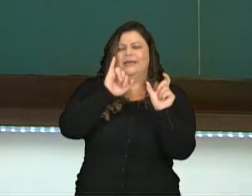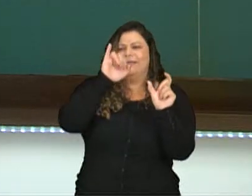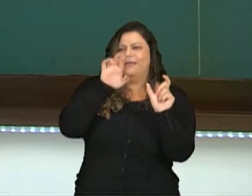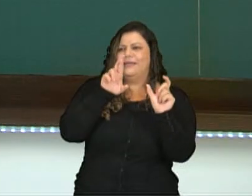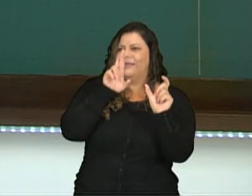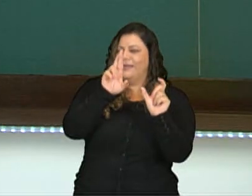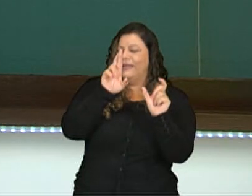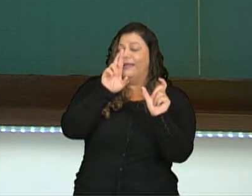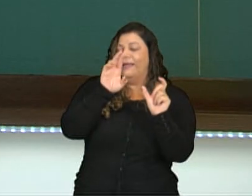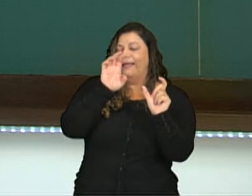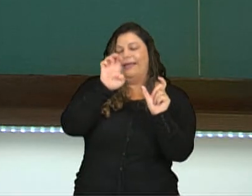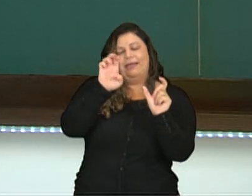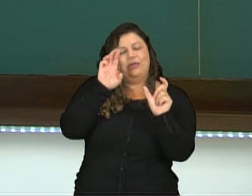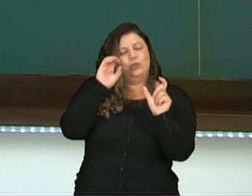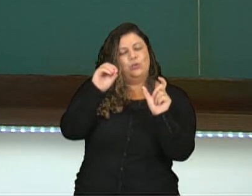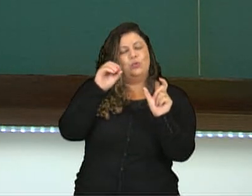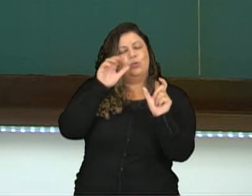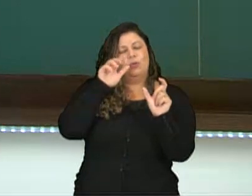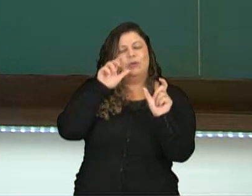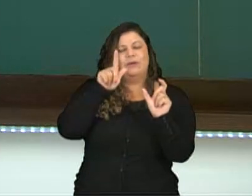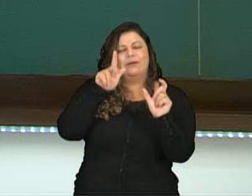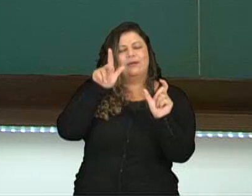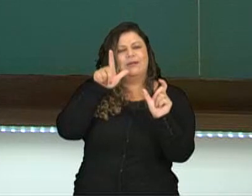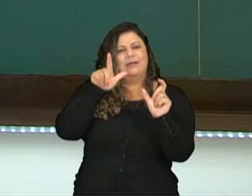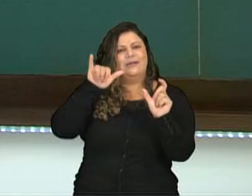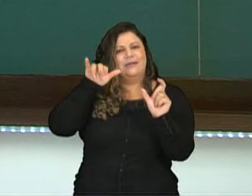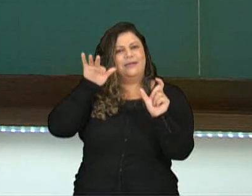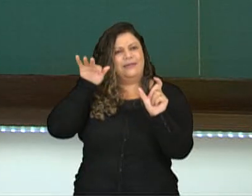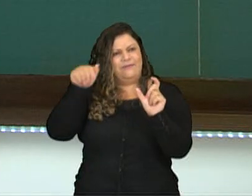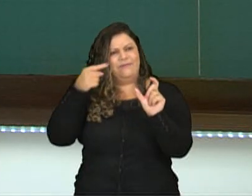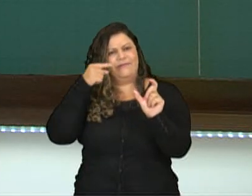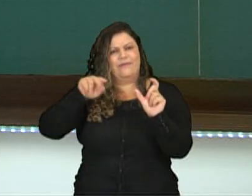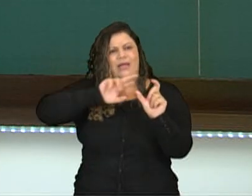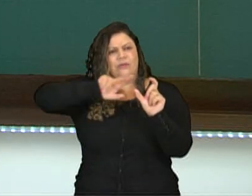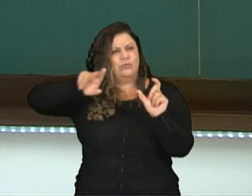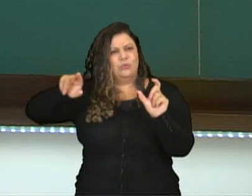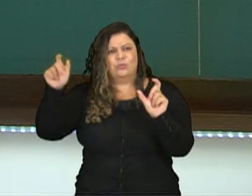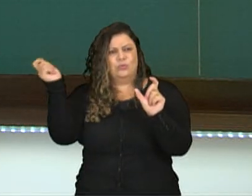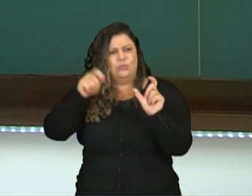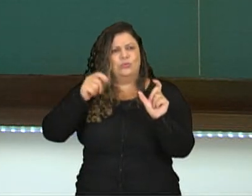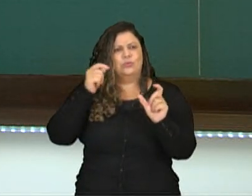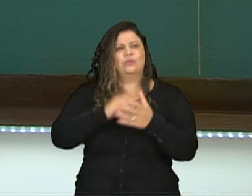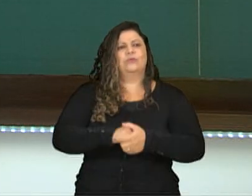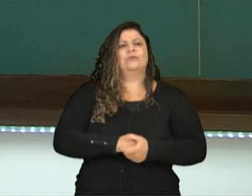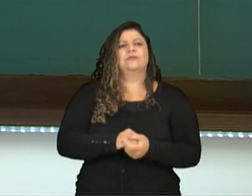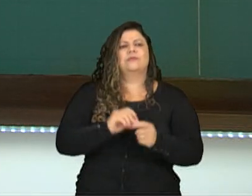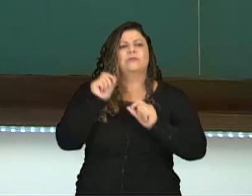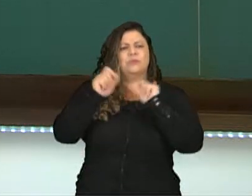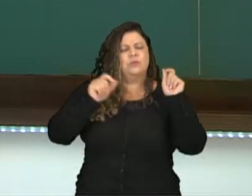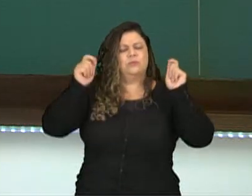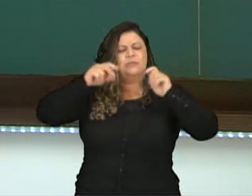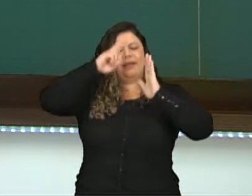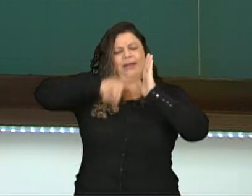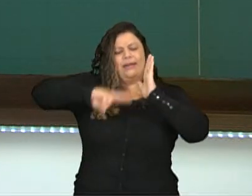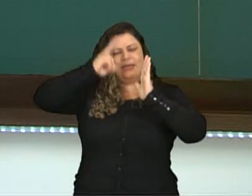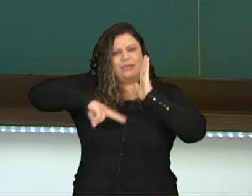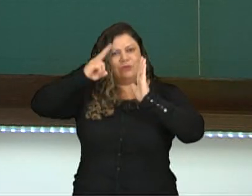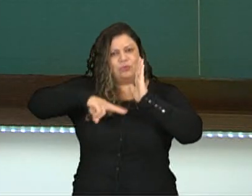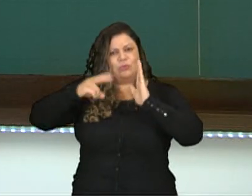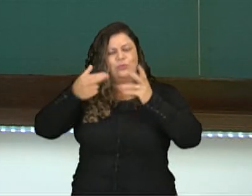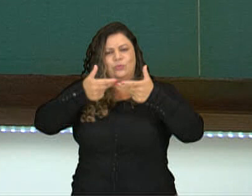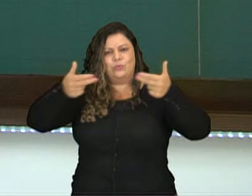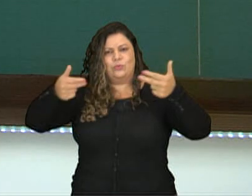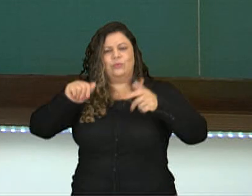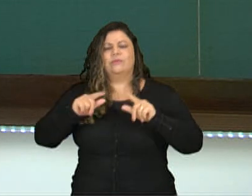hieroglífico? Todas estão valendo, são variantes. Do Egito Antigo, possibilitando a leitura das escritas em pirâmides, tumbas,